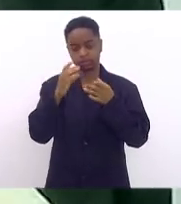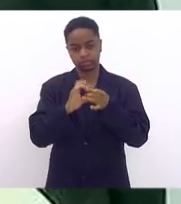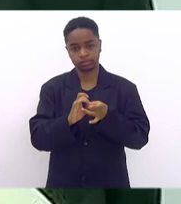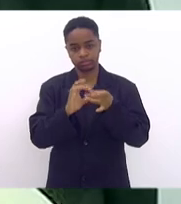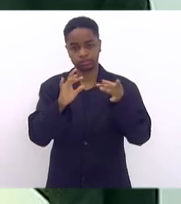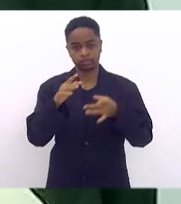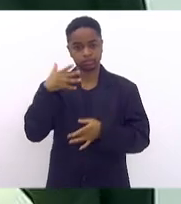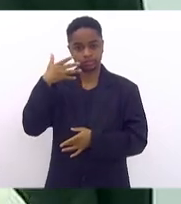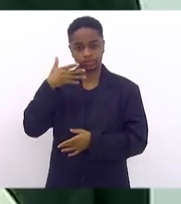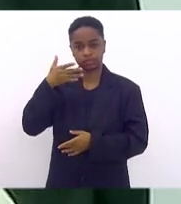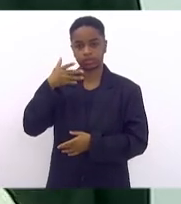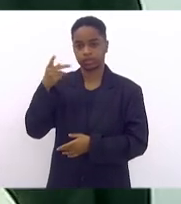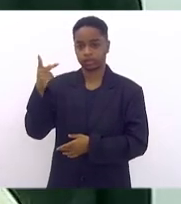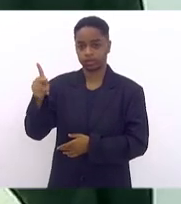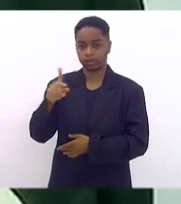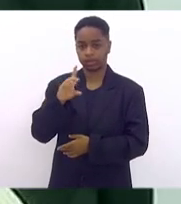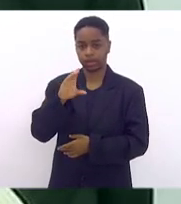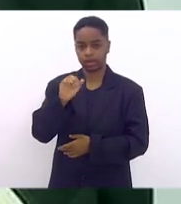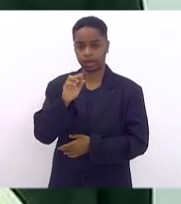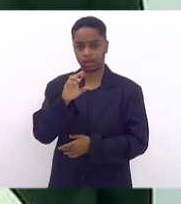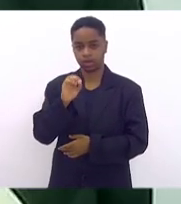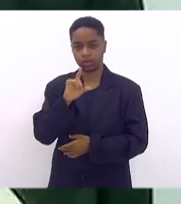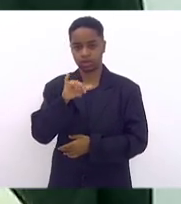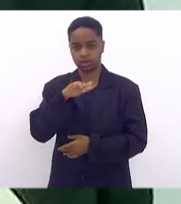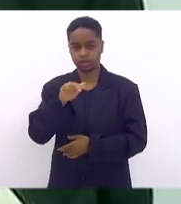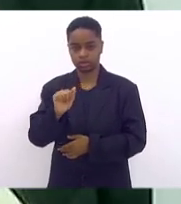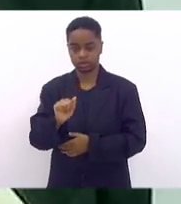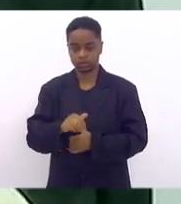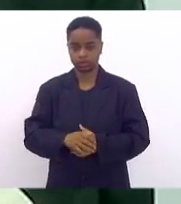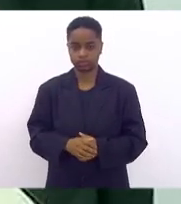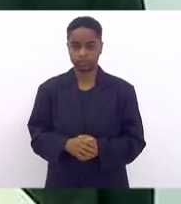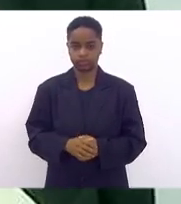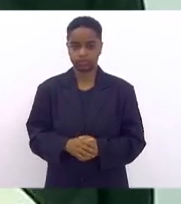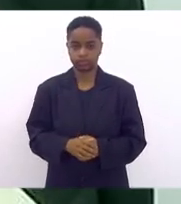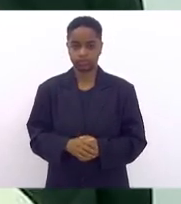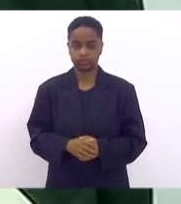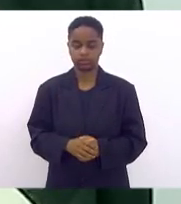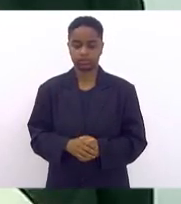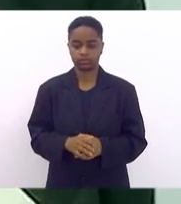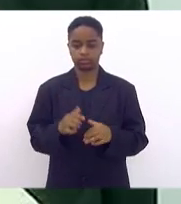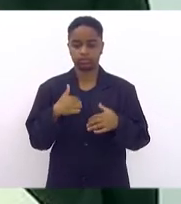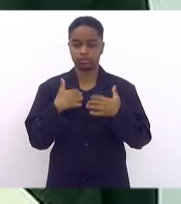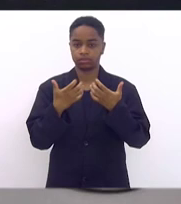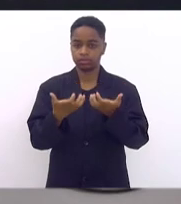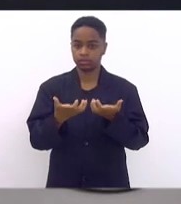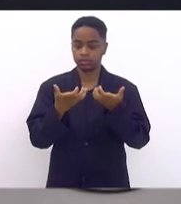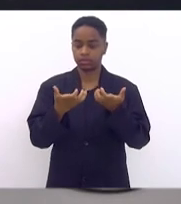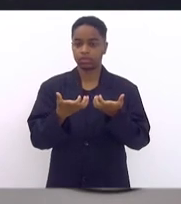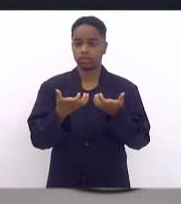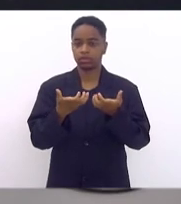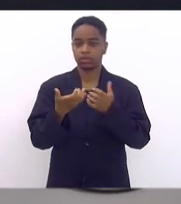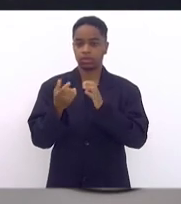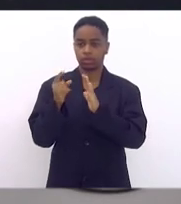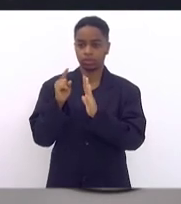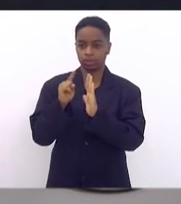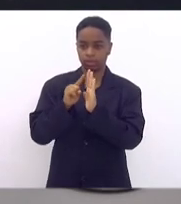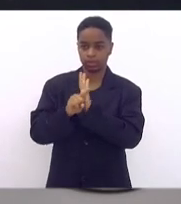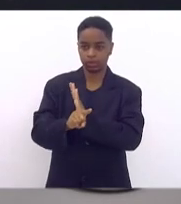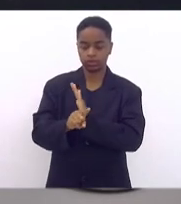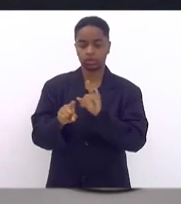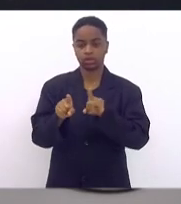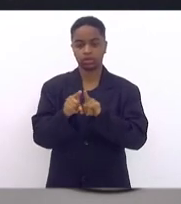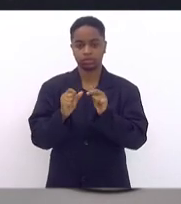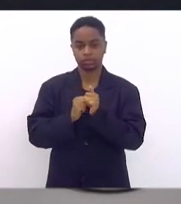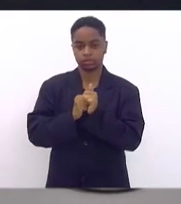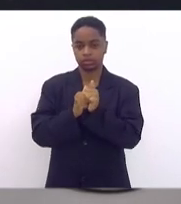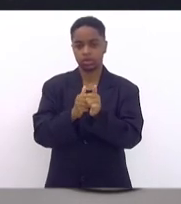doutora Carolina Carvalho. Eu queria conduzir apenas uma pergunta na linha das observações feitas